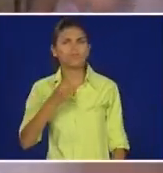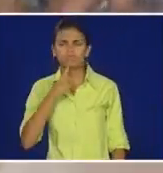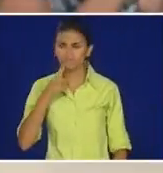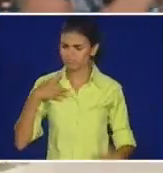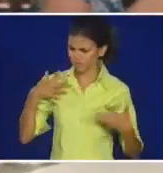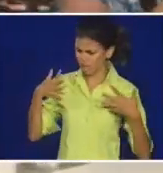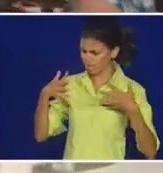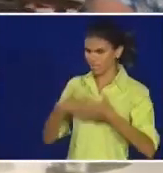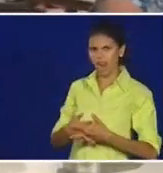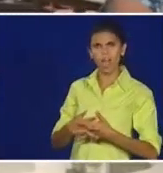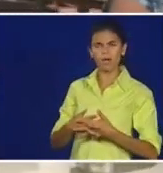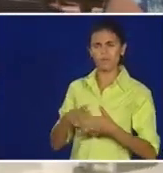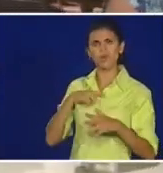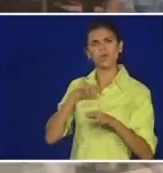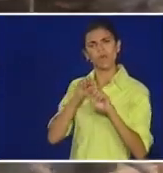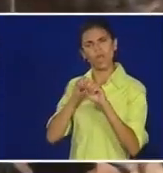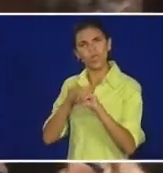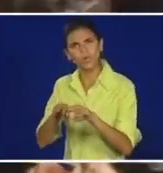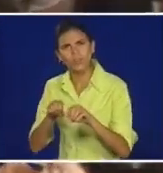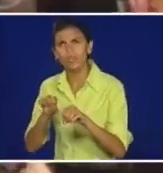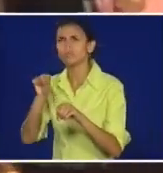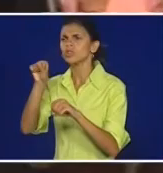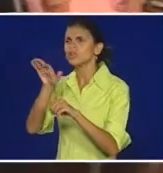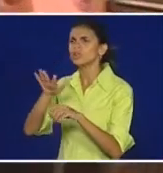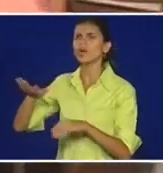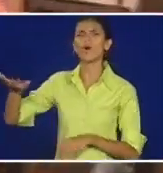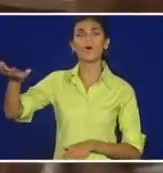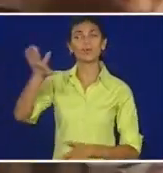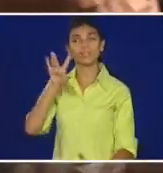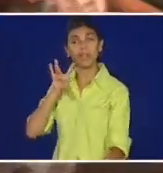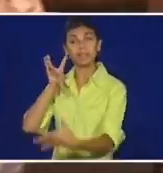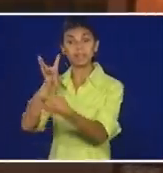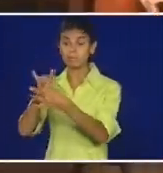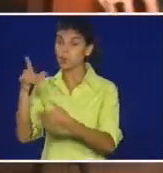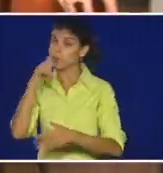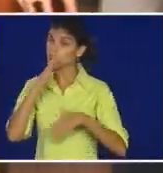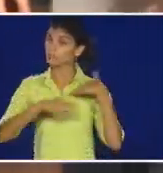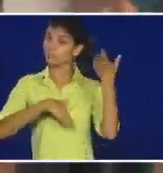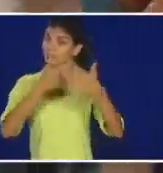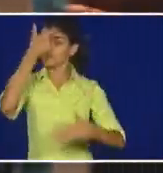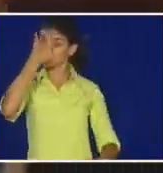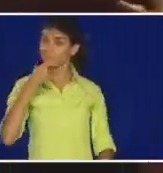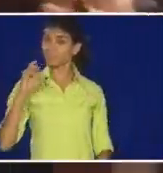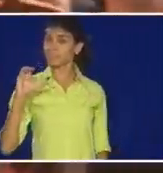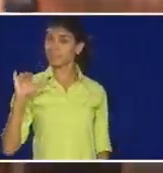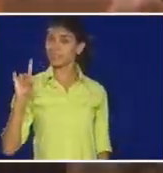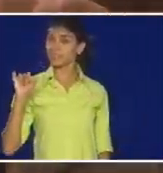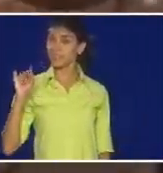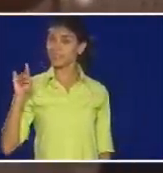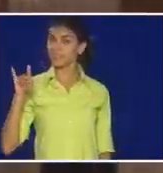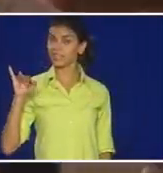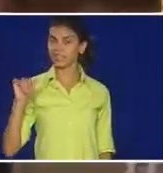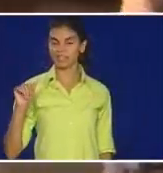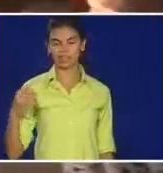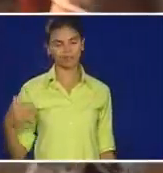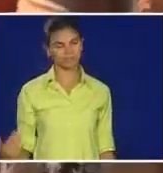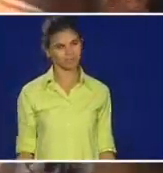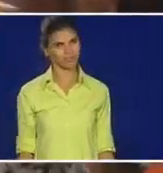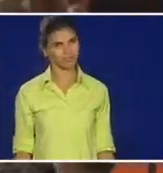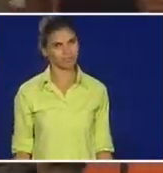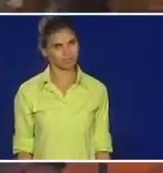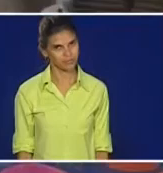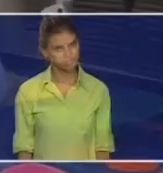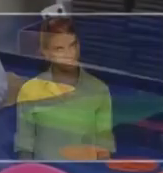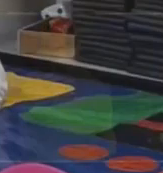a surdez não deve ser um fator impeditivo para a educação, para a socialização e para o pleno exercício da cidadania.